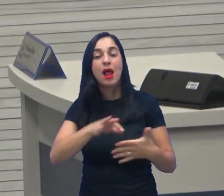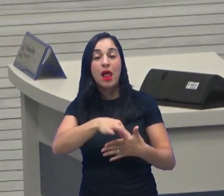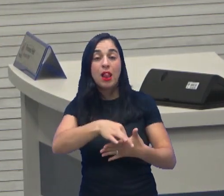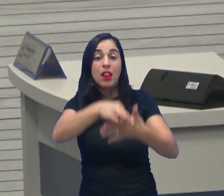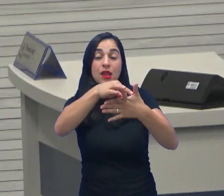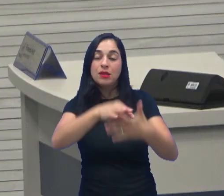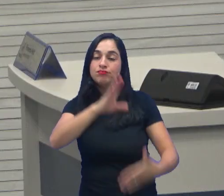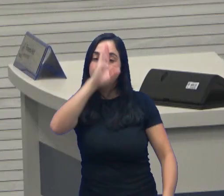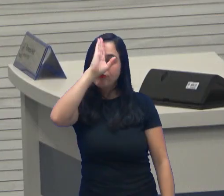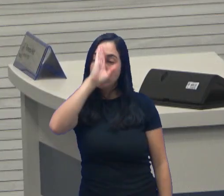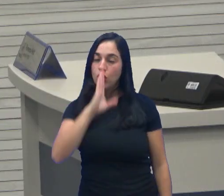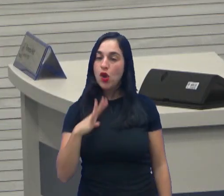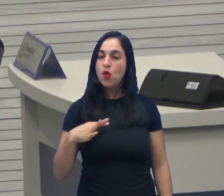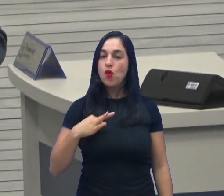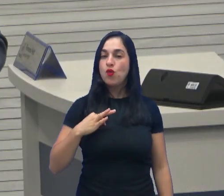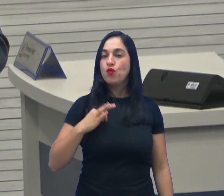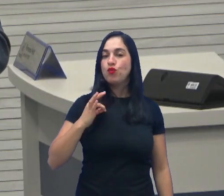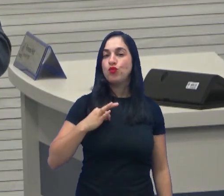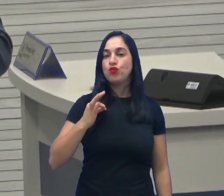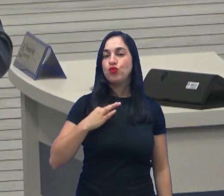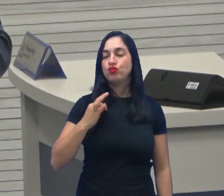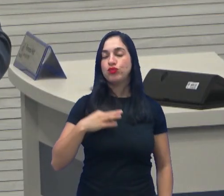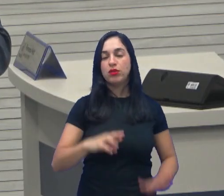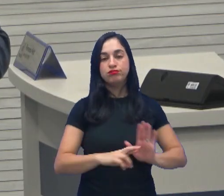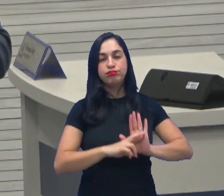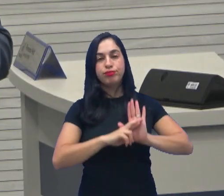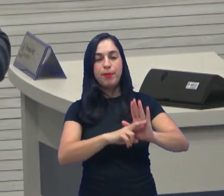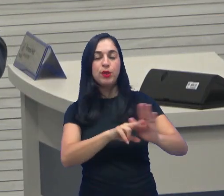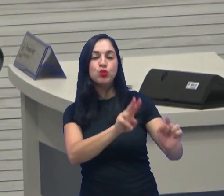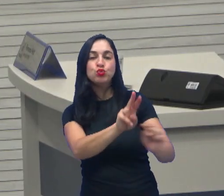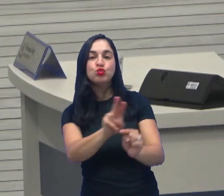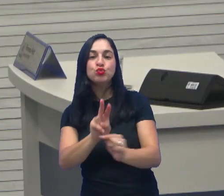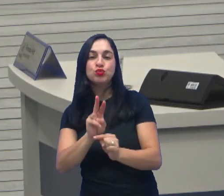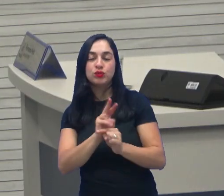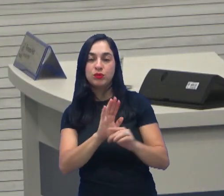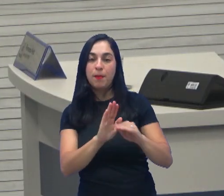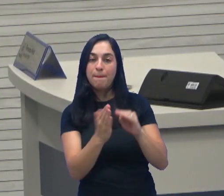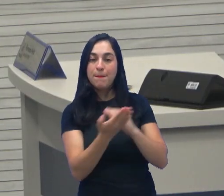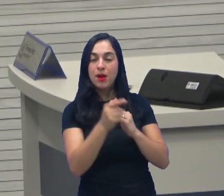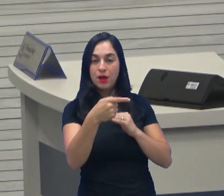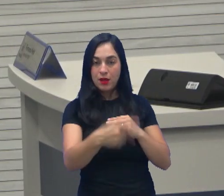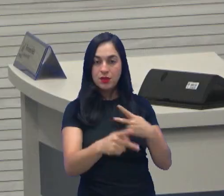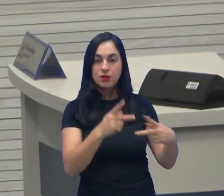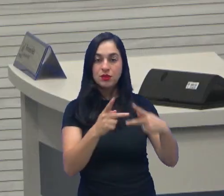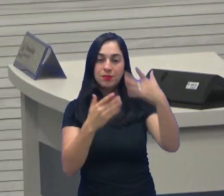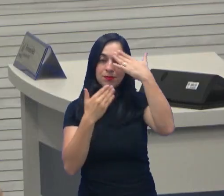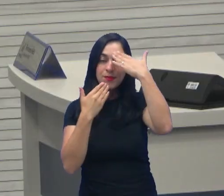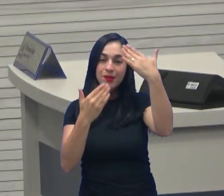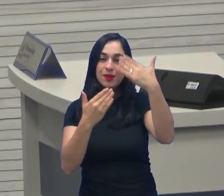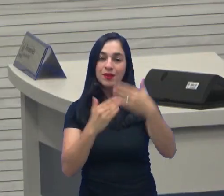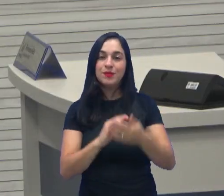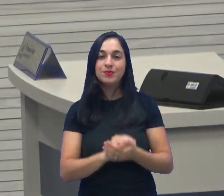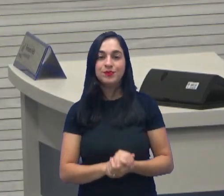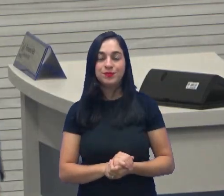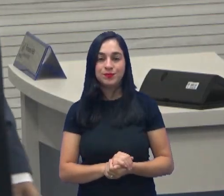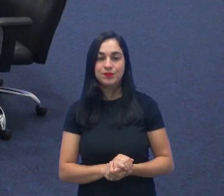gratuitamente, voluntariamente, um trabalho excepcional na cidade de São José dos Campos. Tá bom? Obrigado, presidente.